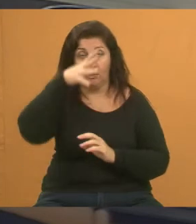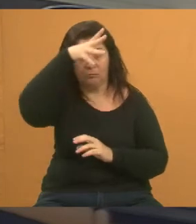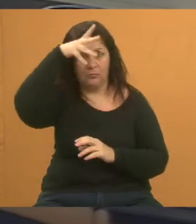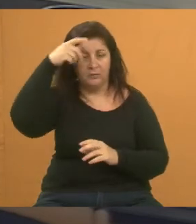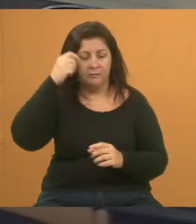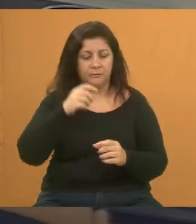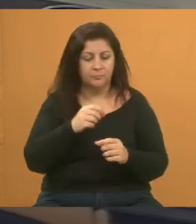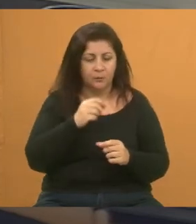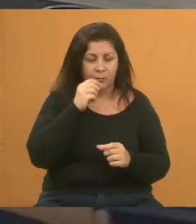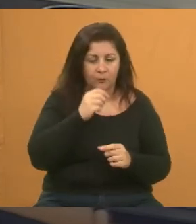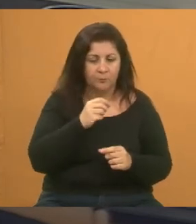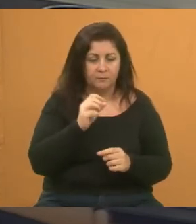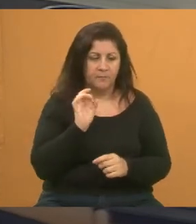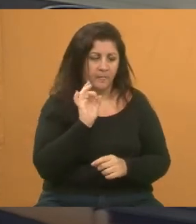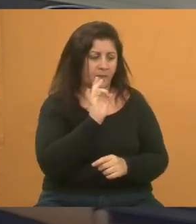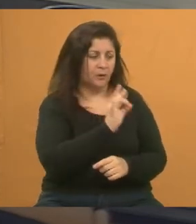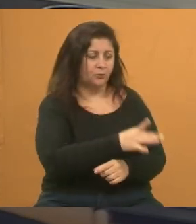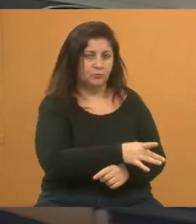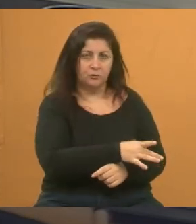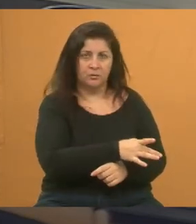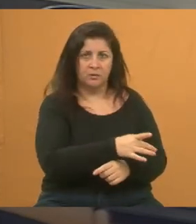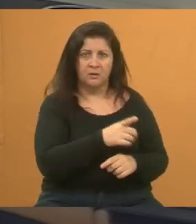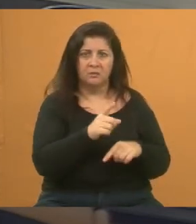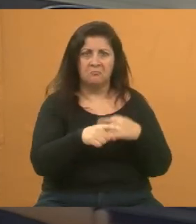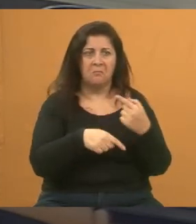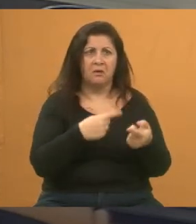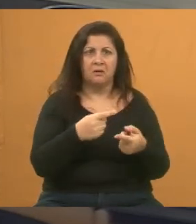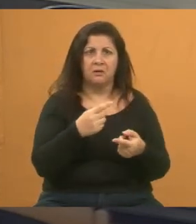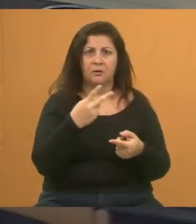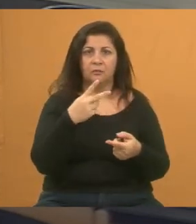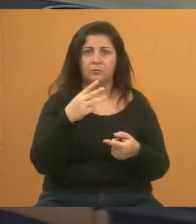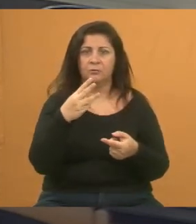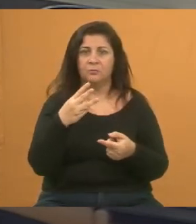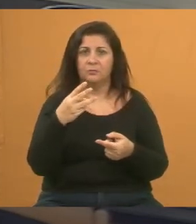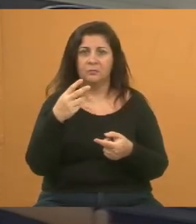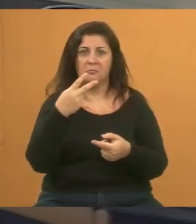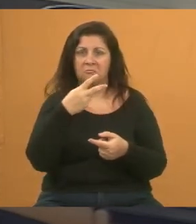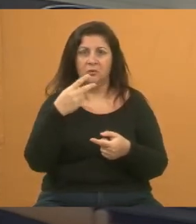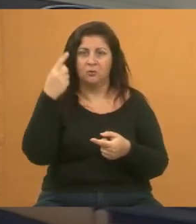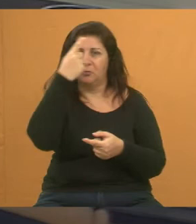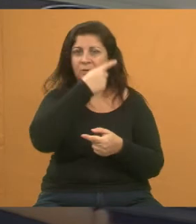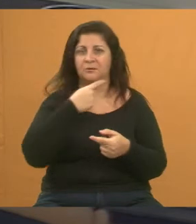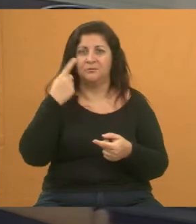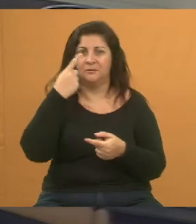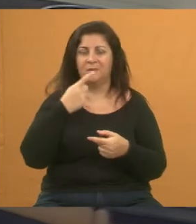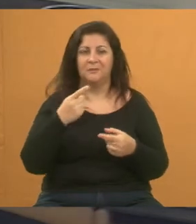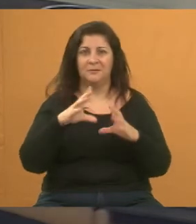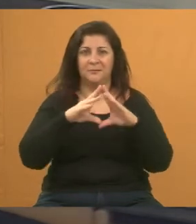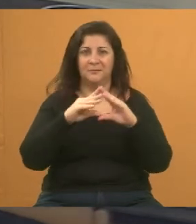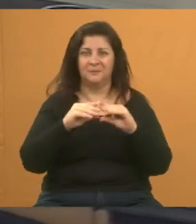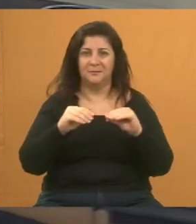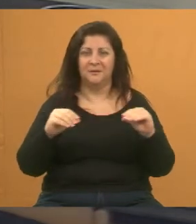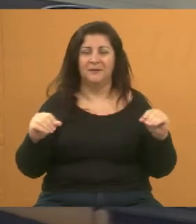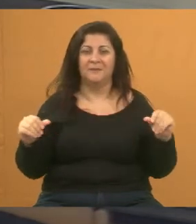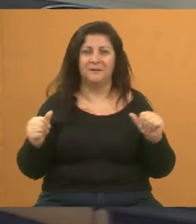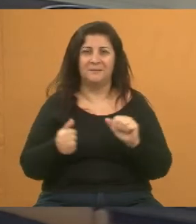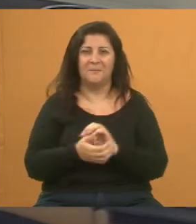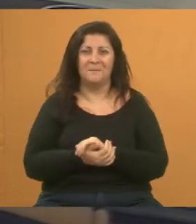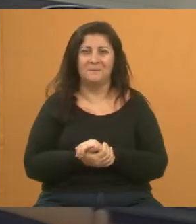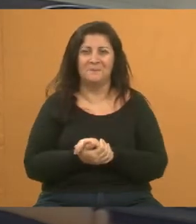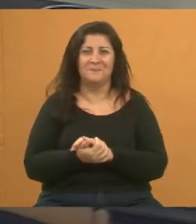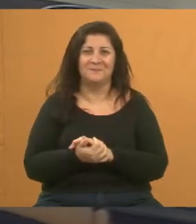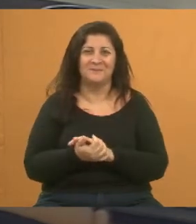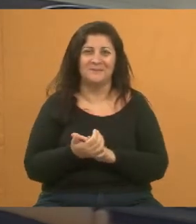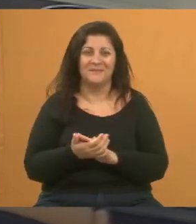refrigerante, jogasse ele, para de 2, 3 horas ele já tinha demolido ele,